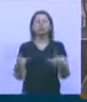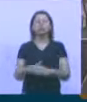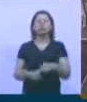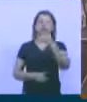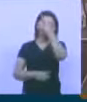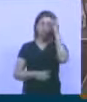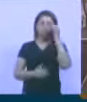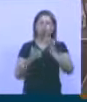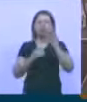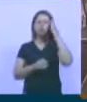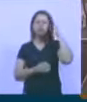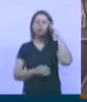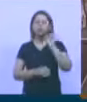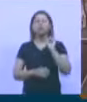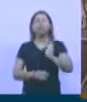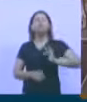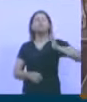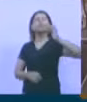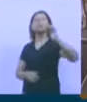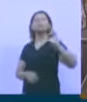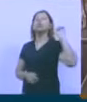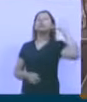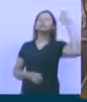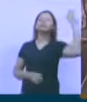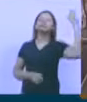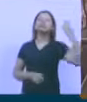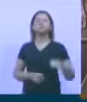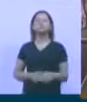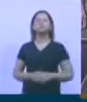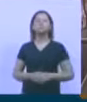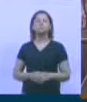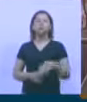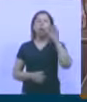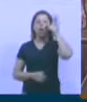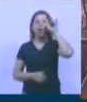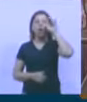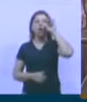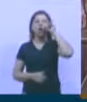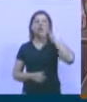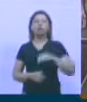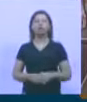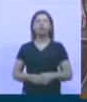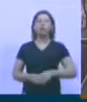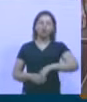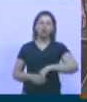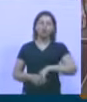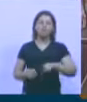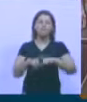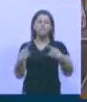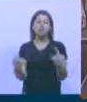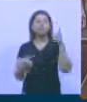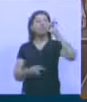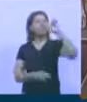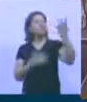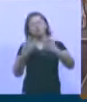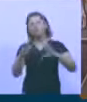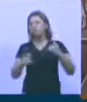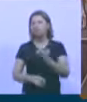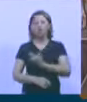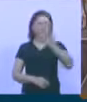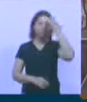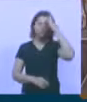pessoas querem saber sobre o seu futuro. And God does not want us to know our future. O Senhor não quer que